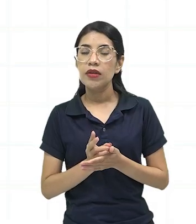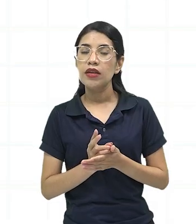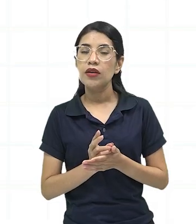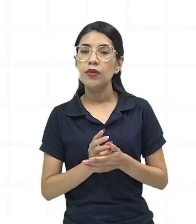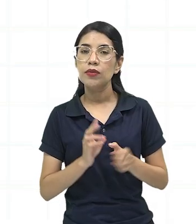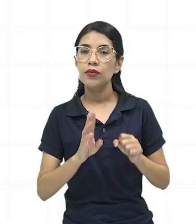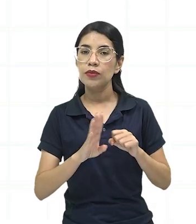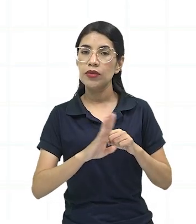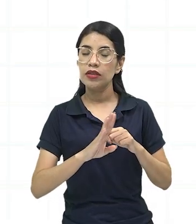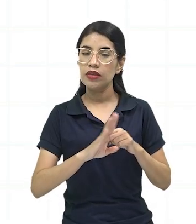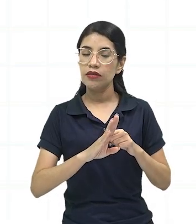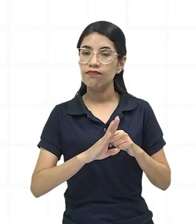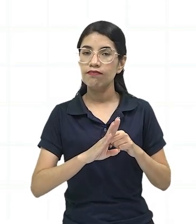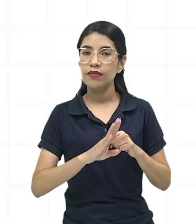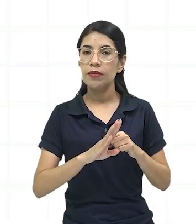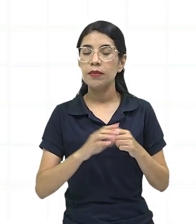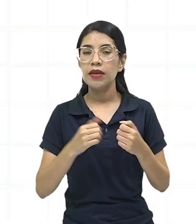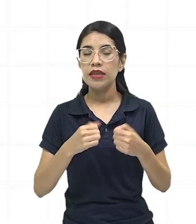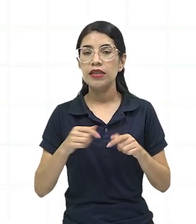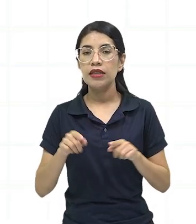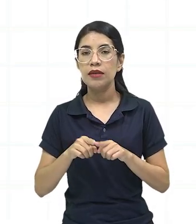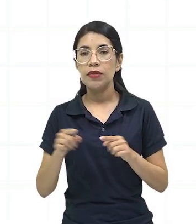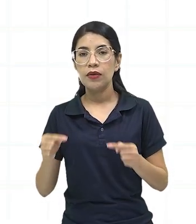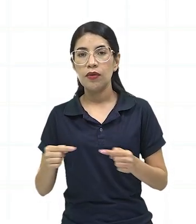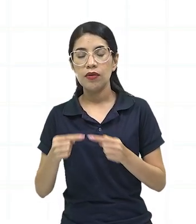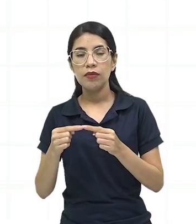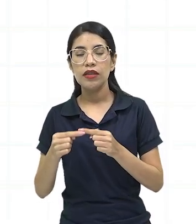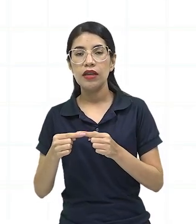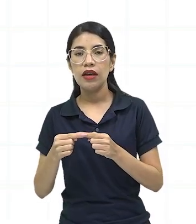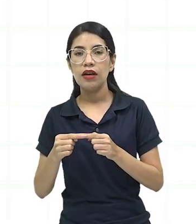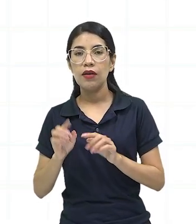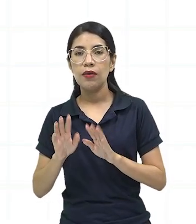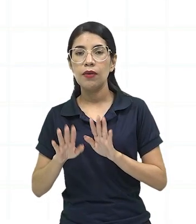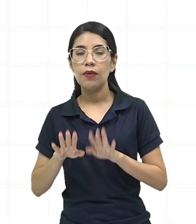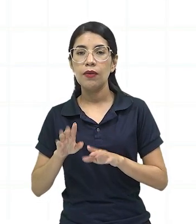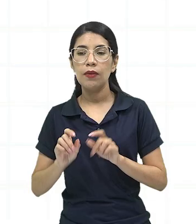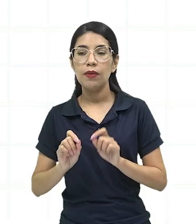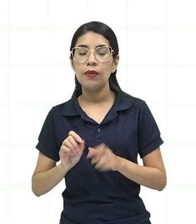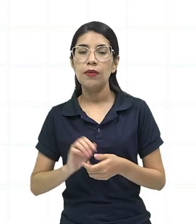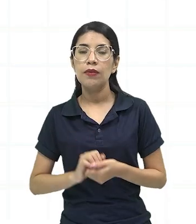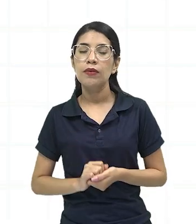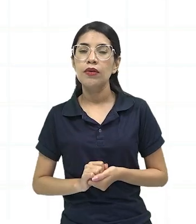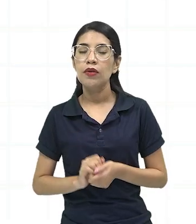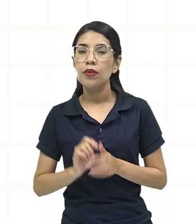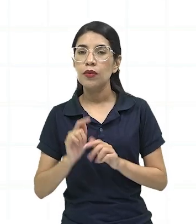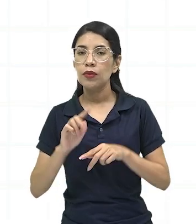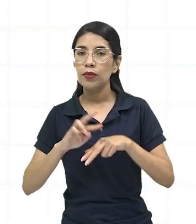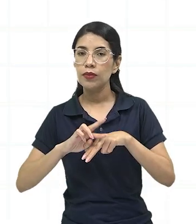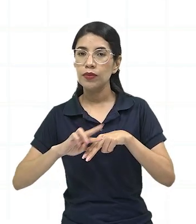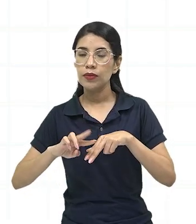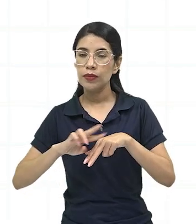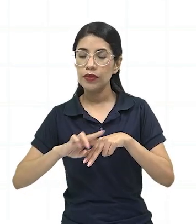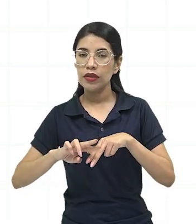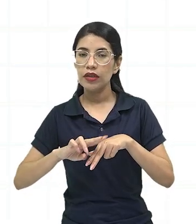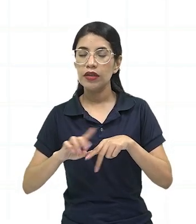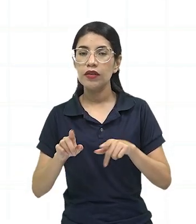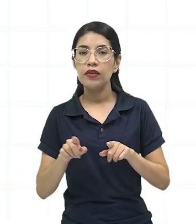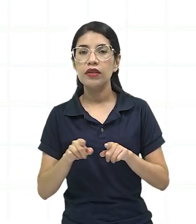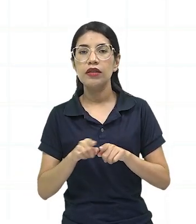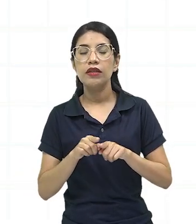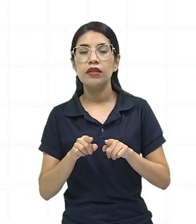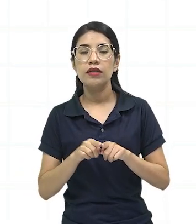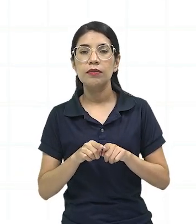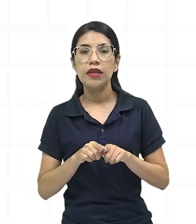nosso substantivo vai acompanhar de acordo com o seu gênero, tá? De acordo com o